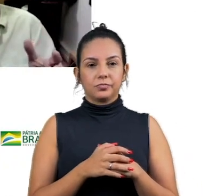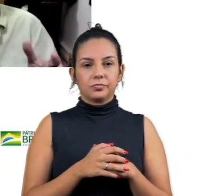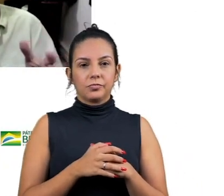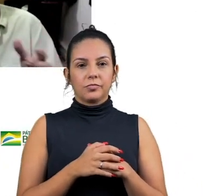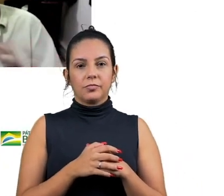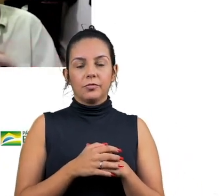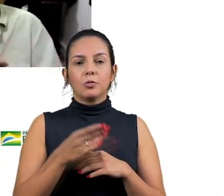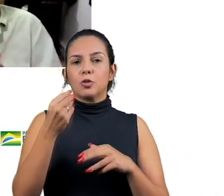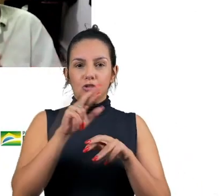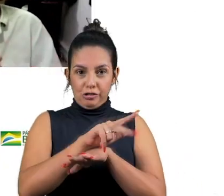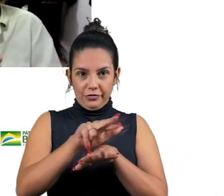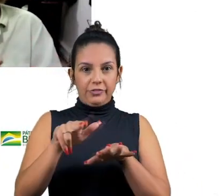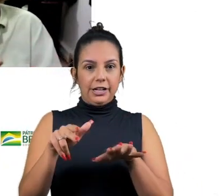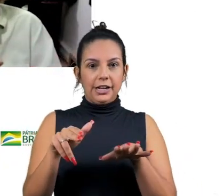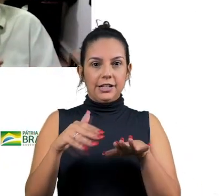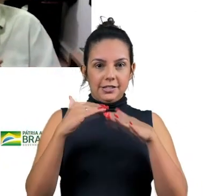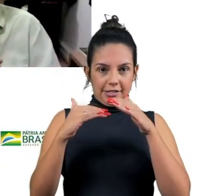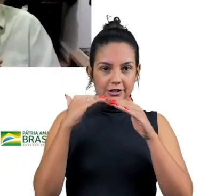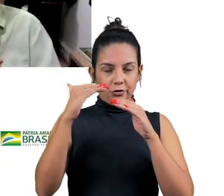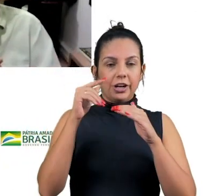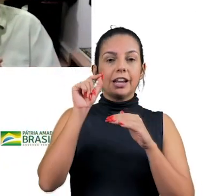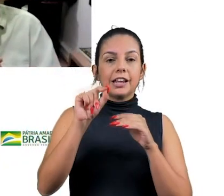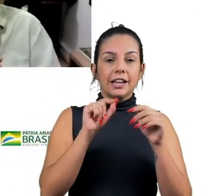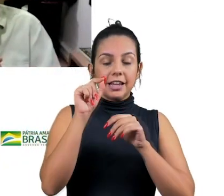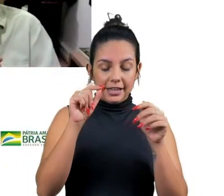muito diferentes, né?